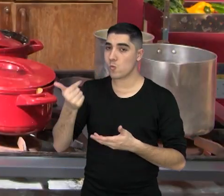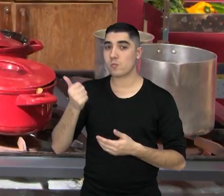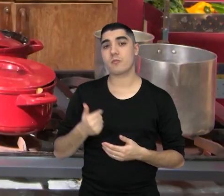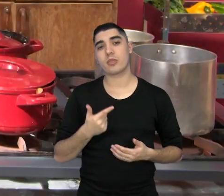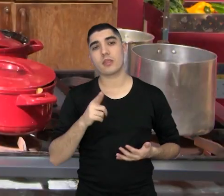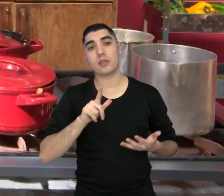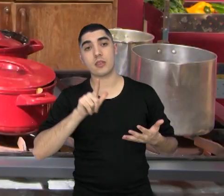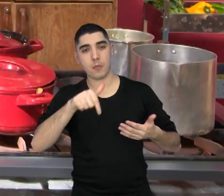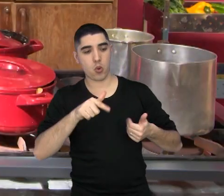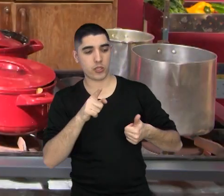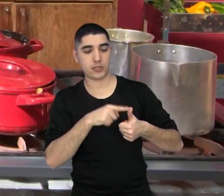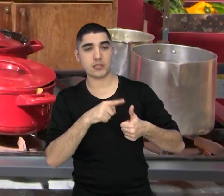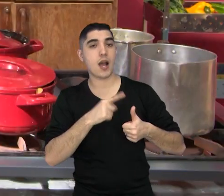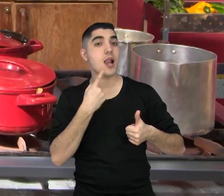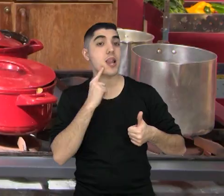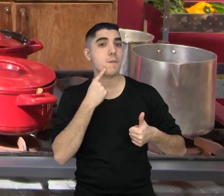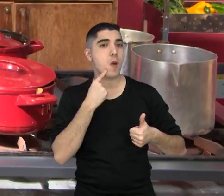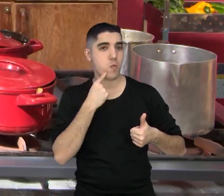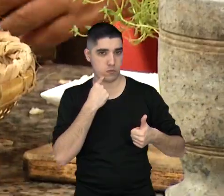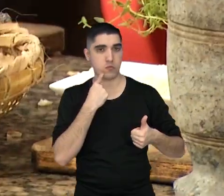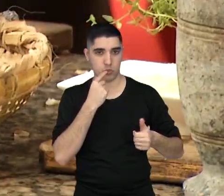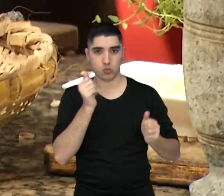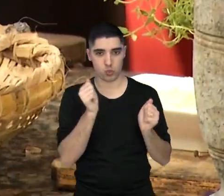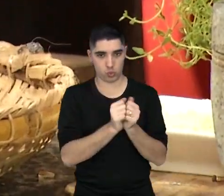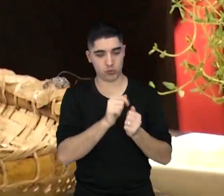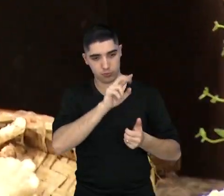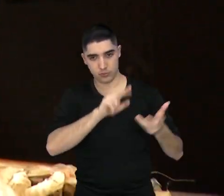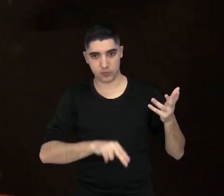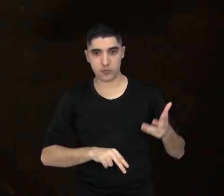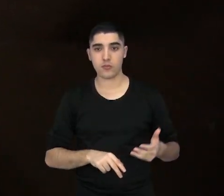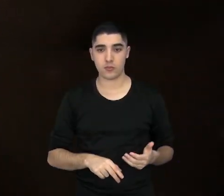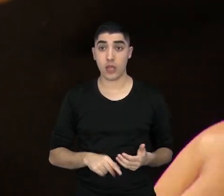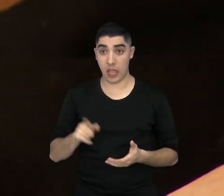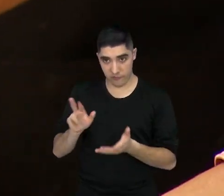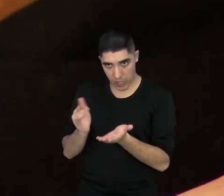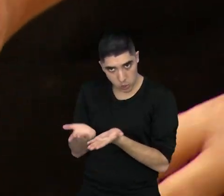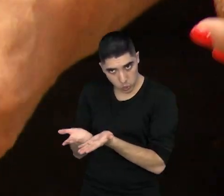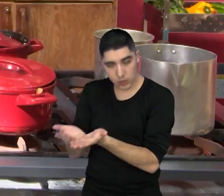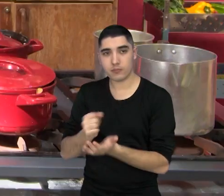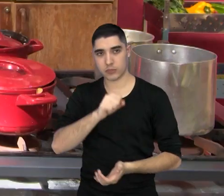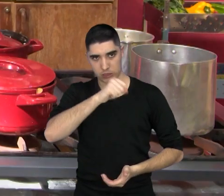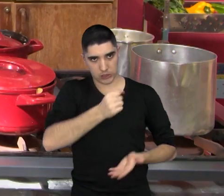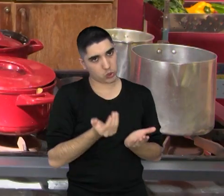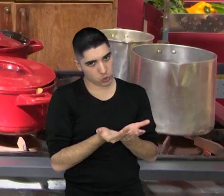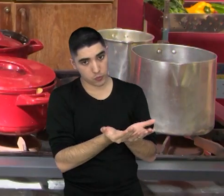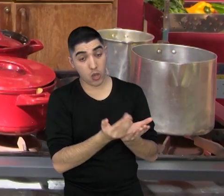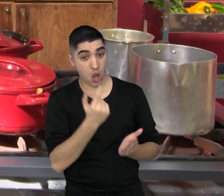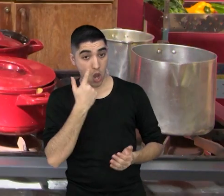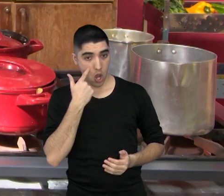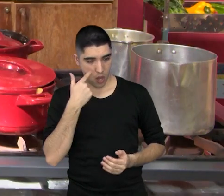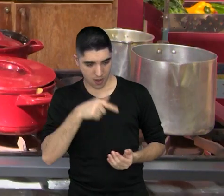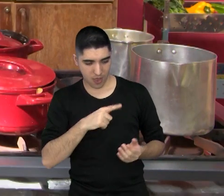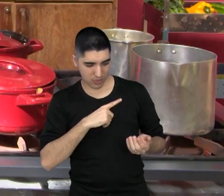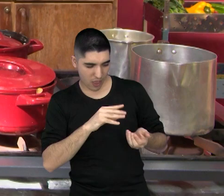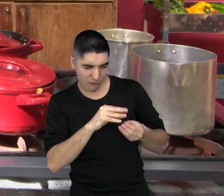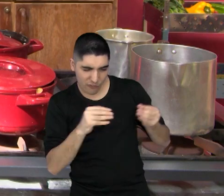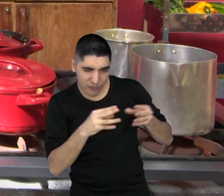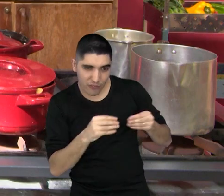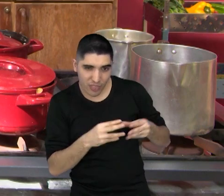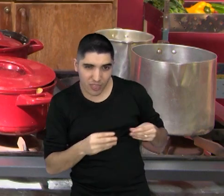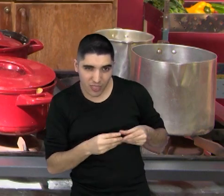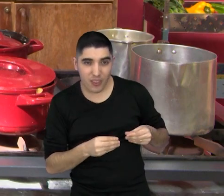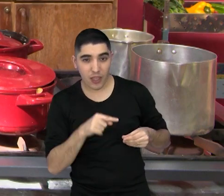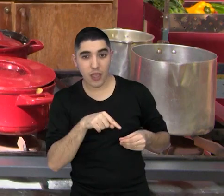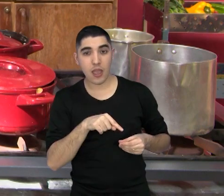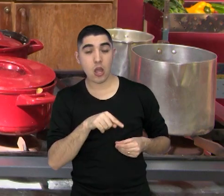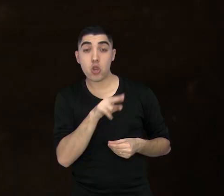E no final vai acompanhar um limão. E ele vai no limão forno? cravo, vai no forno. esse formato aqui, desfiado assim, isso aqui no